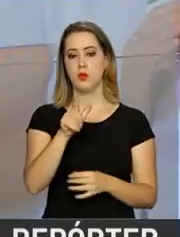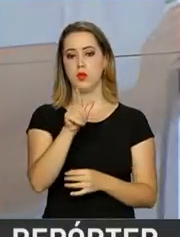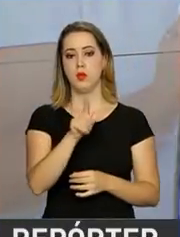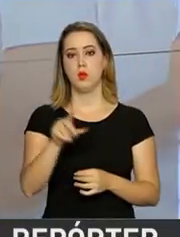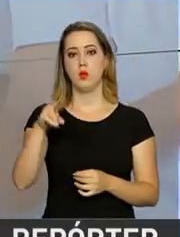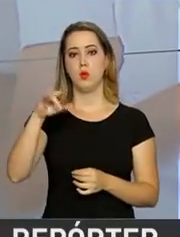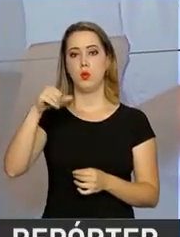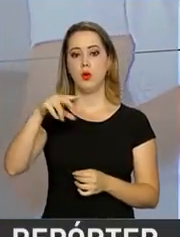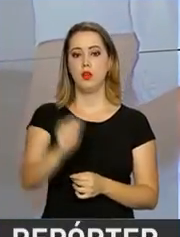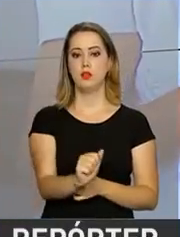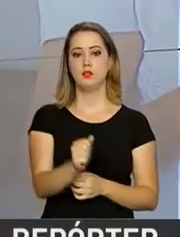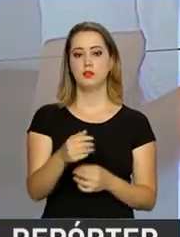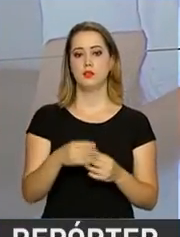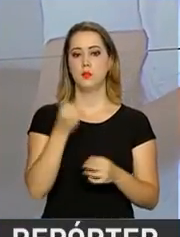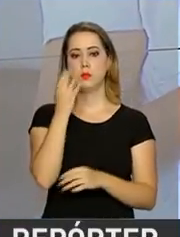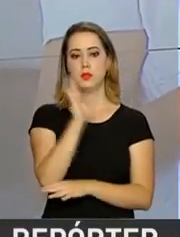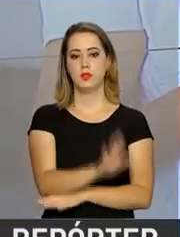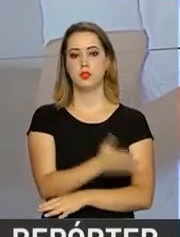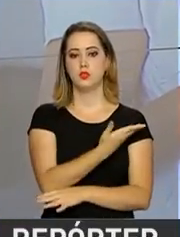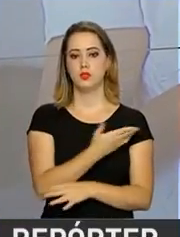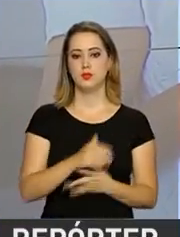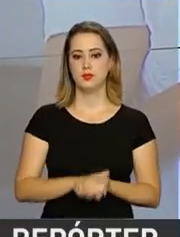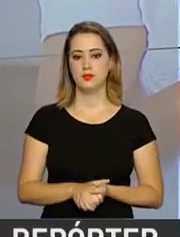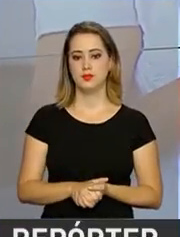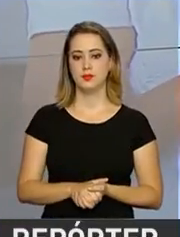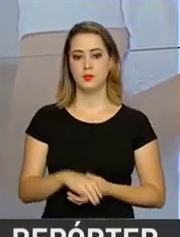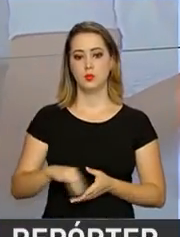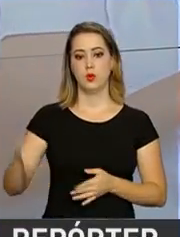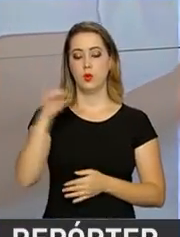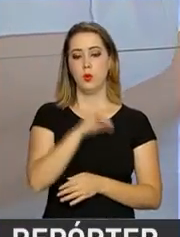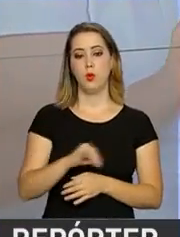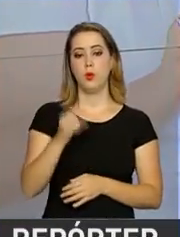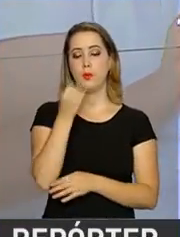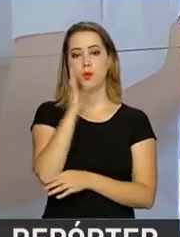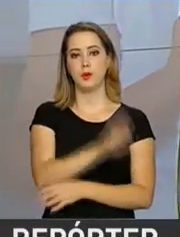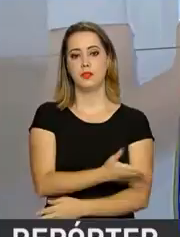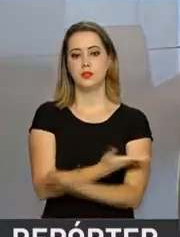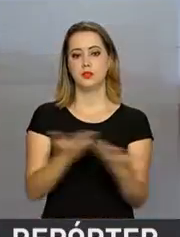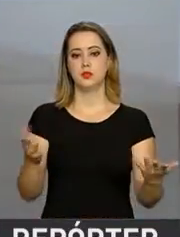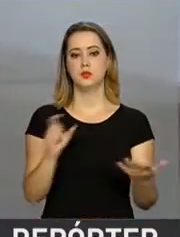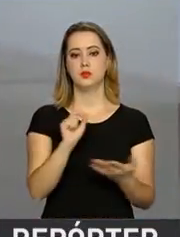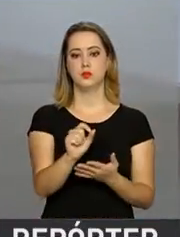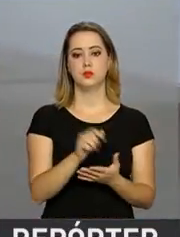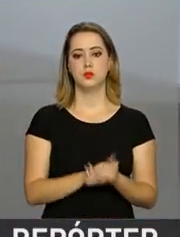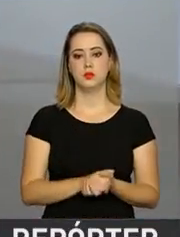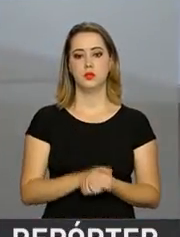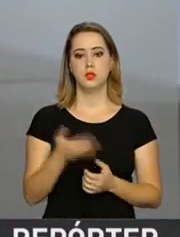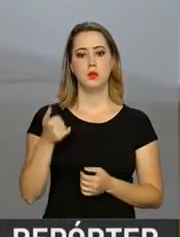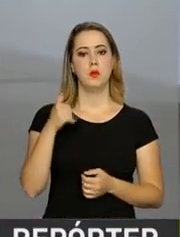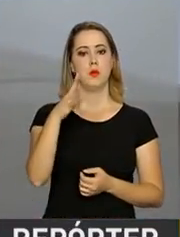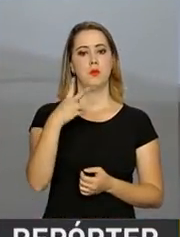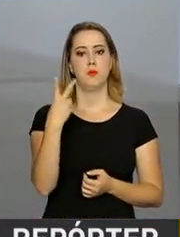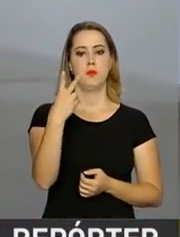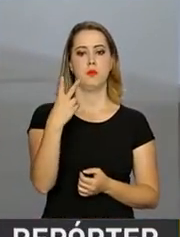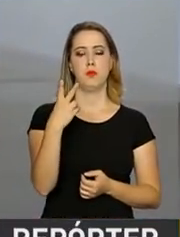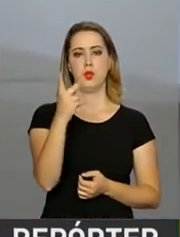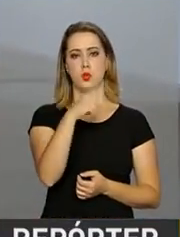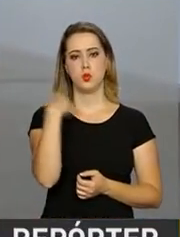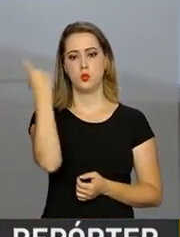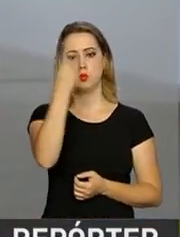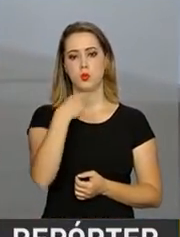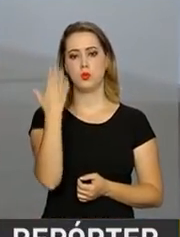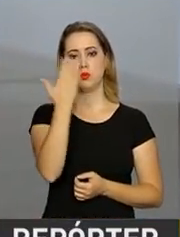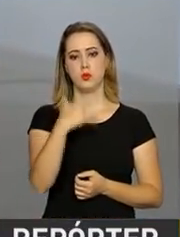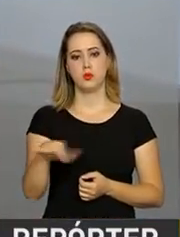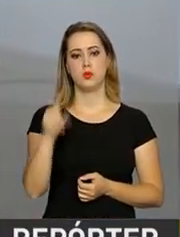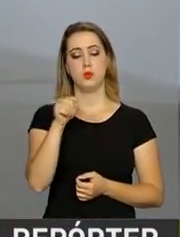luana cara ou a luana boa tarde pra você olá roberto boa tarde boa tarde a todos durante mais de duas horas e meia o ministro